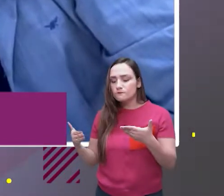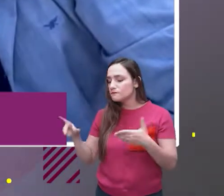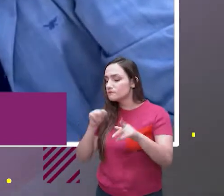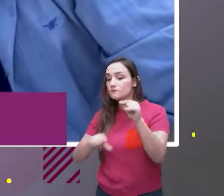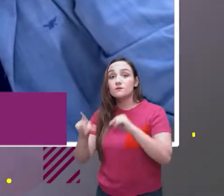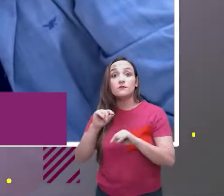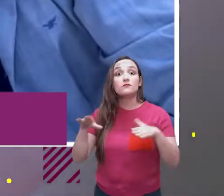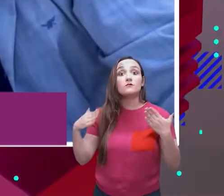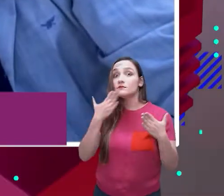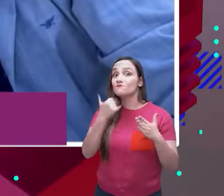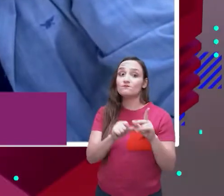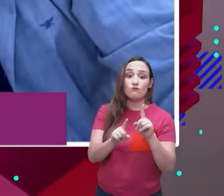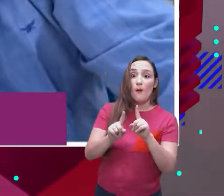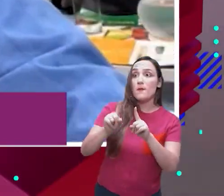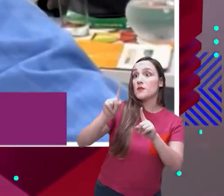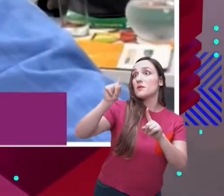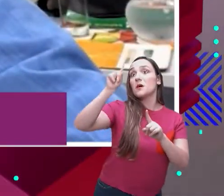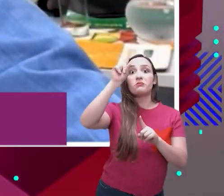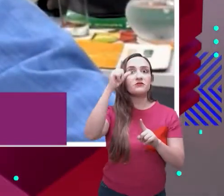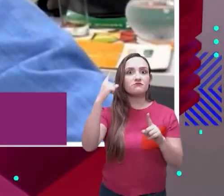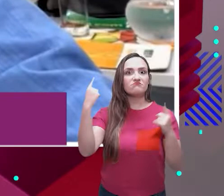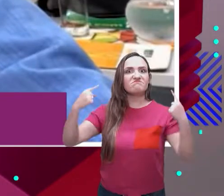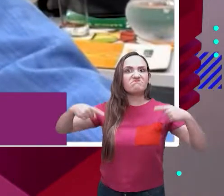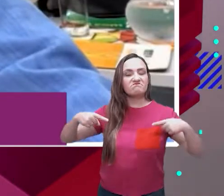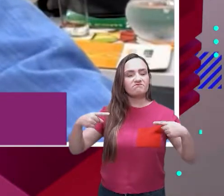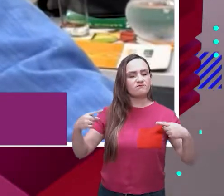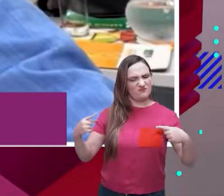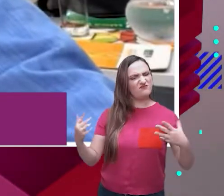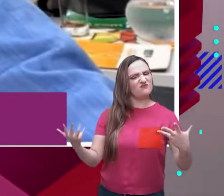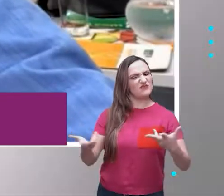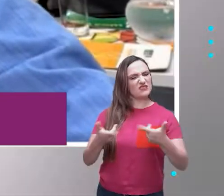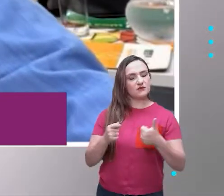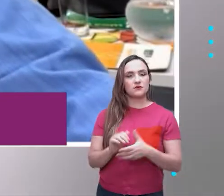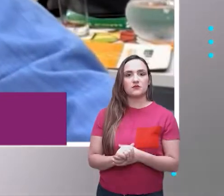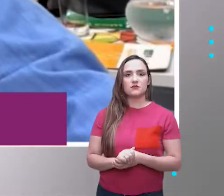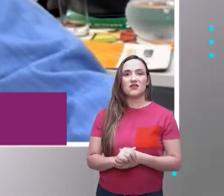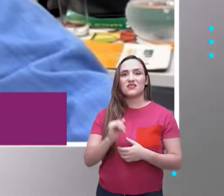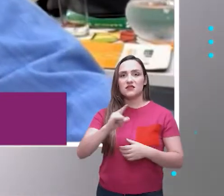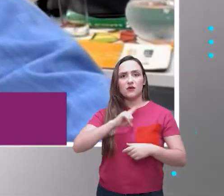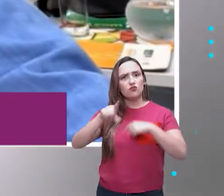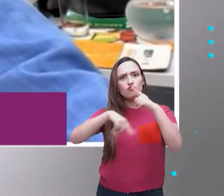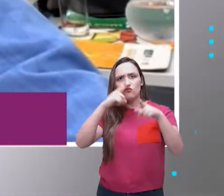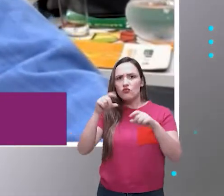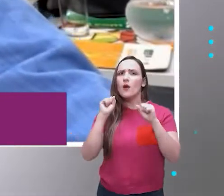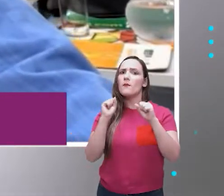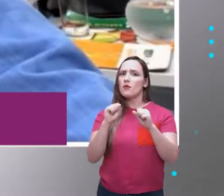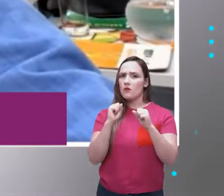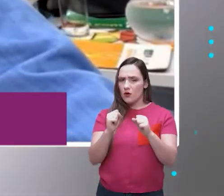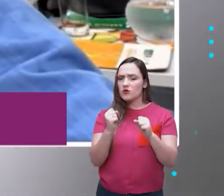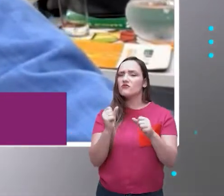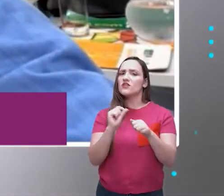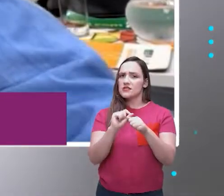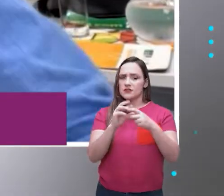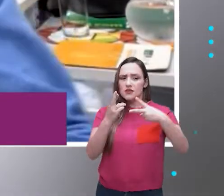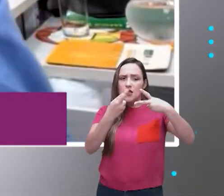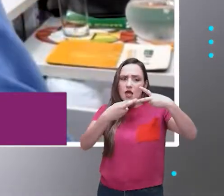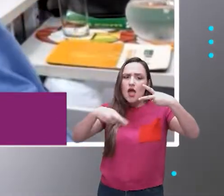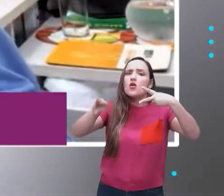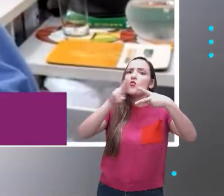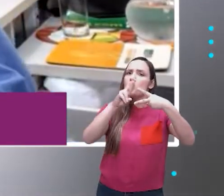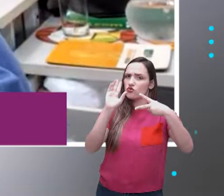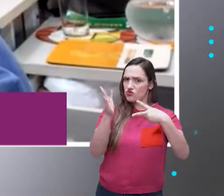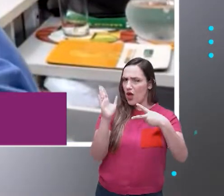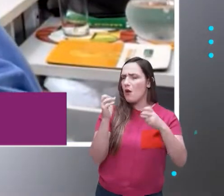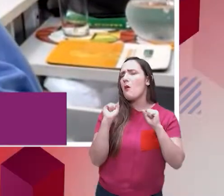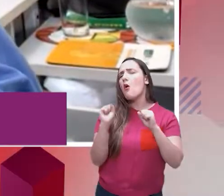todos, para todas as dúvidas que houver, que eles possam interpor recursos, como tem feito, e a gente